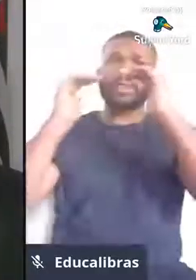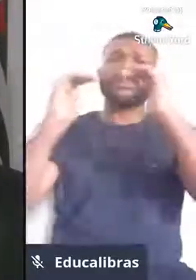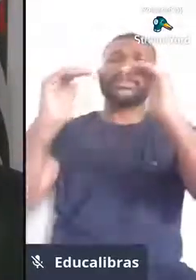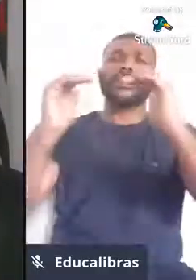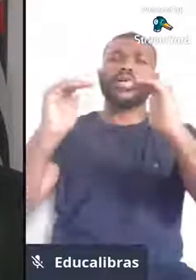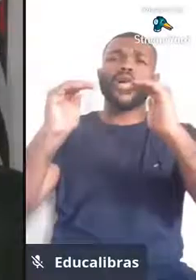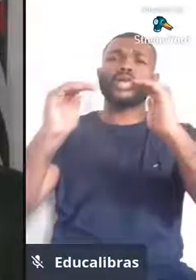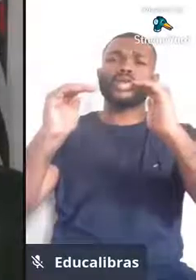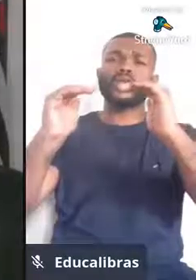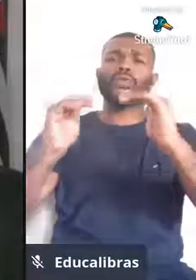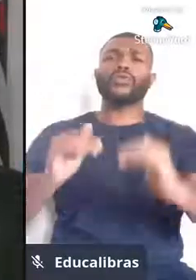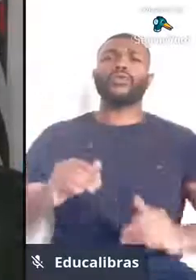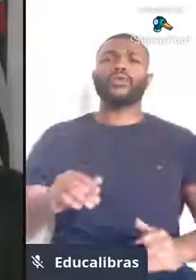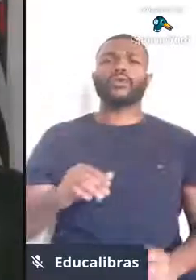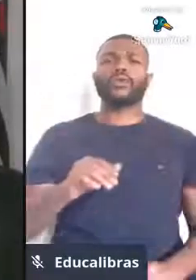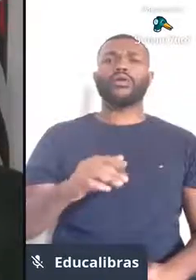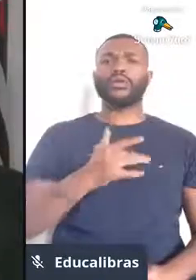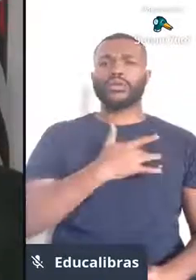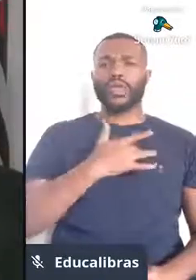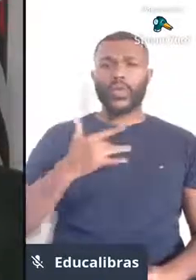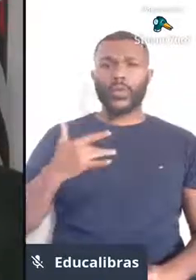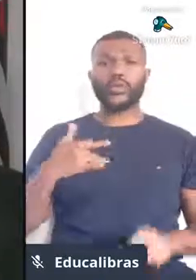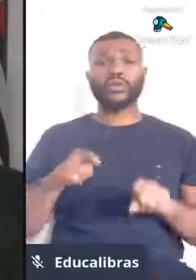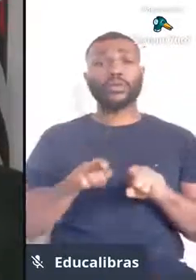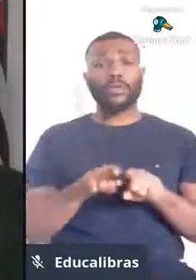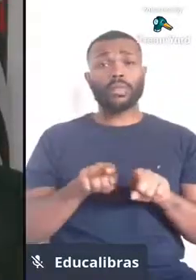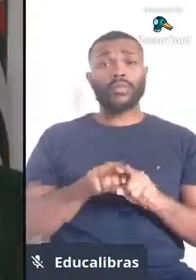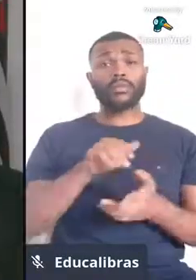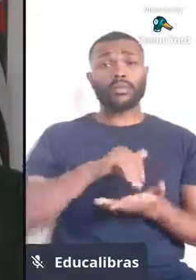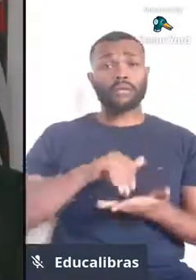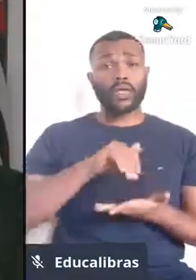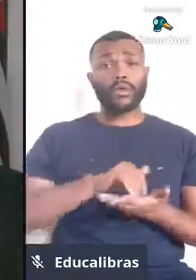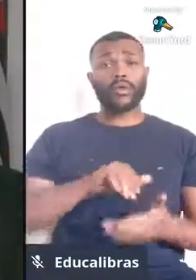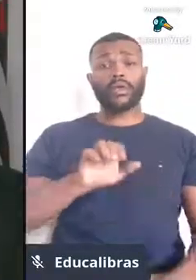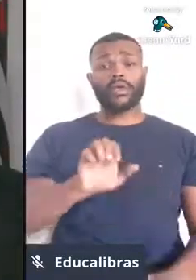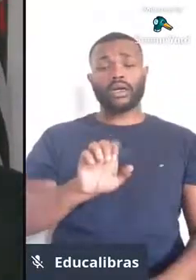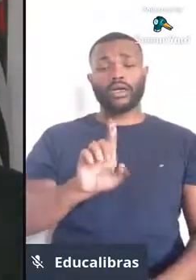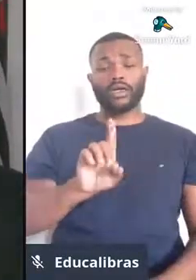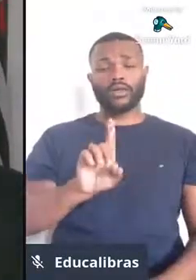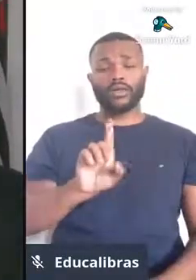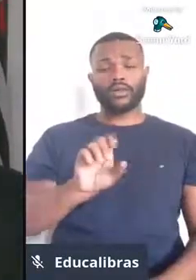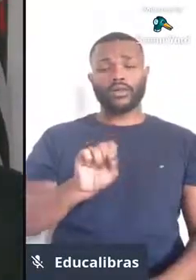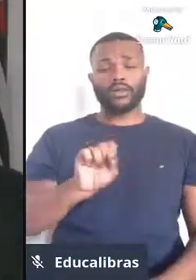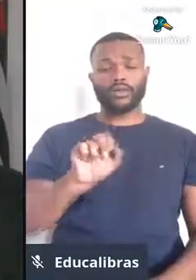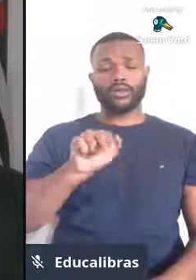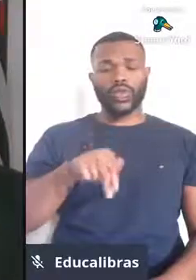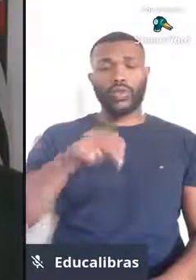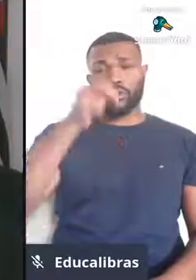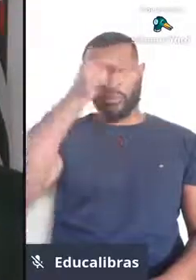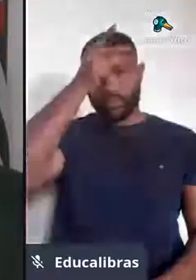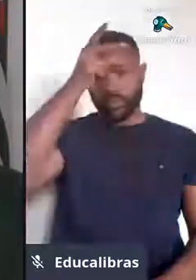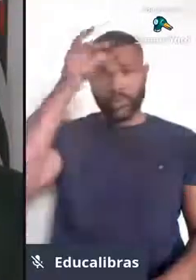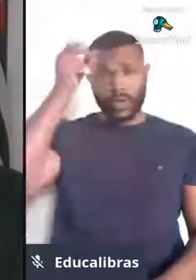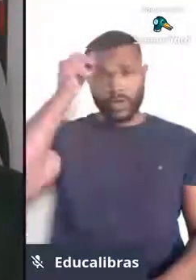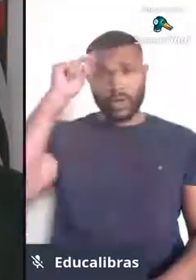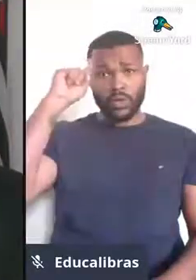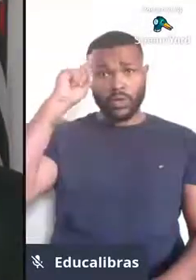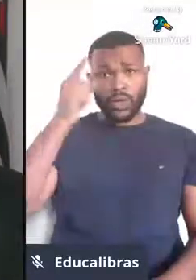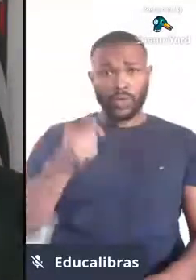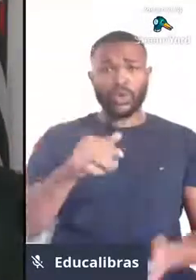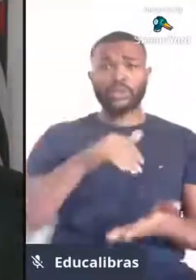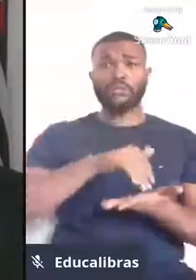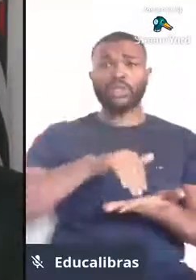de Saúde e do secretário municipal Edson Aparecido. Então, o prefeito determinou a todas as secretarias